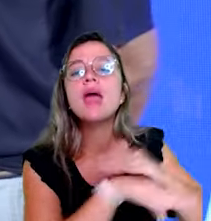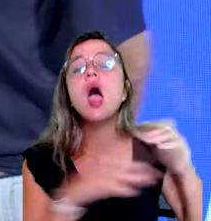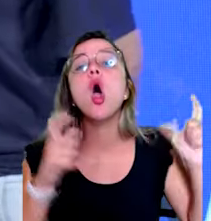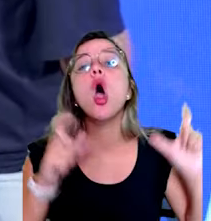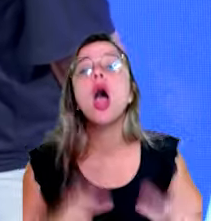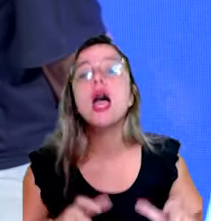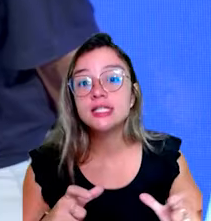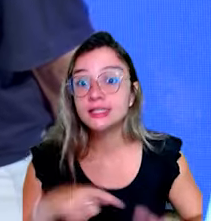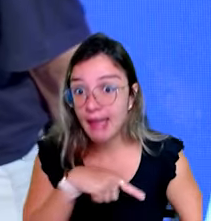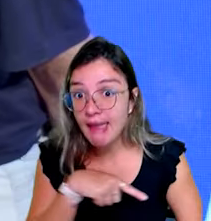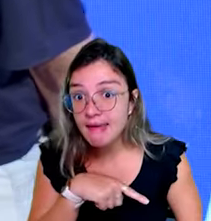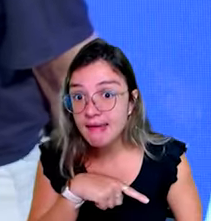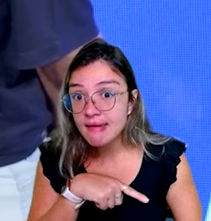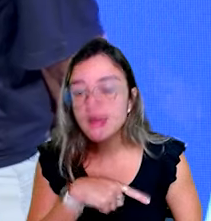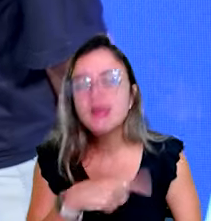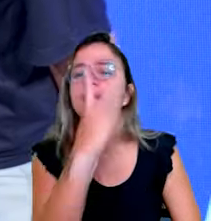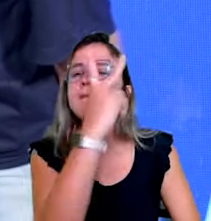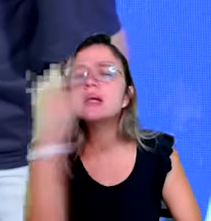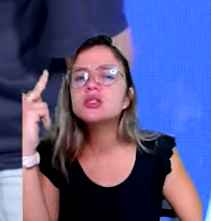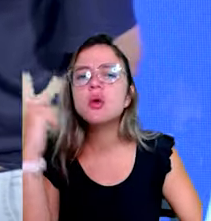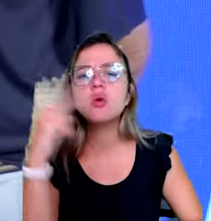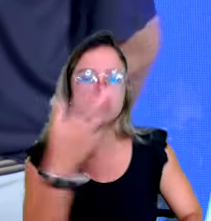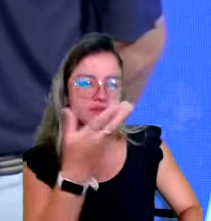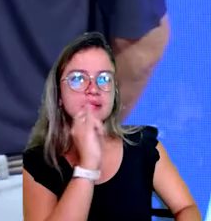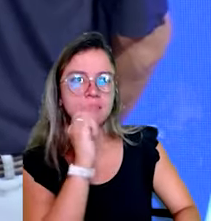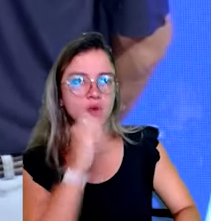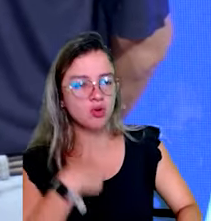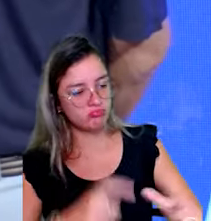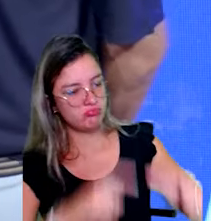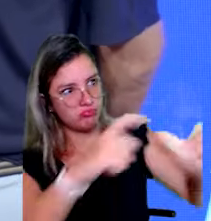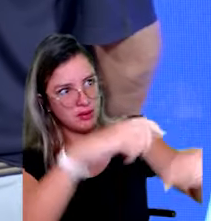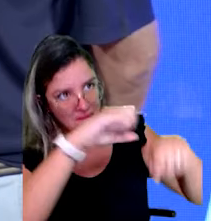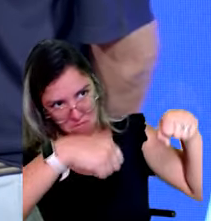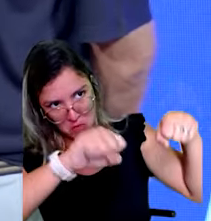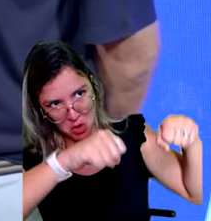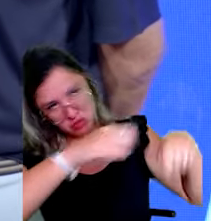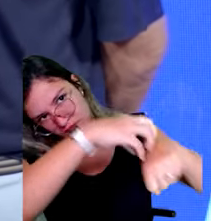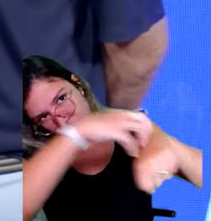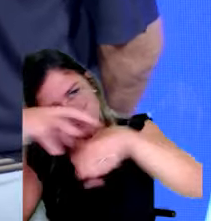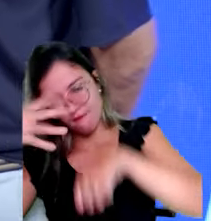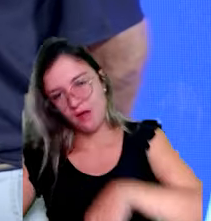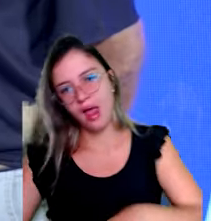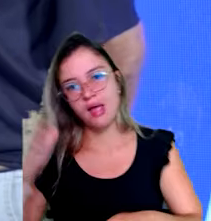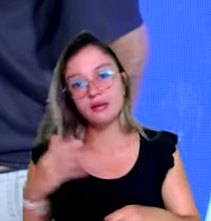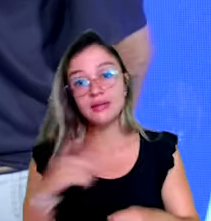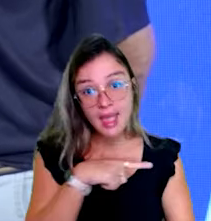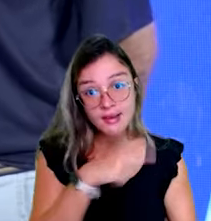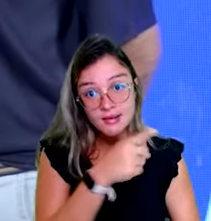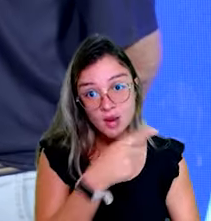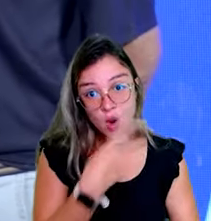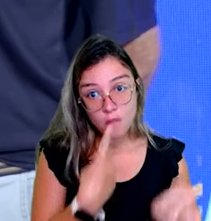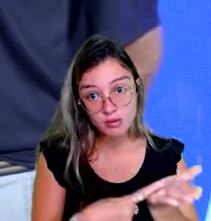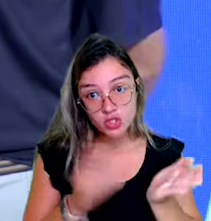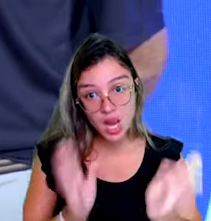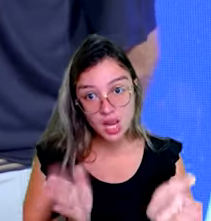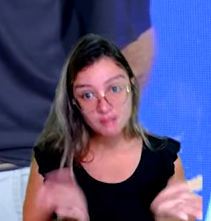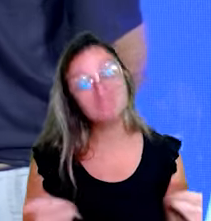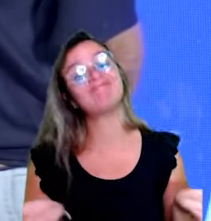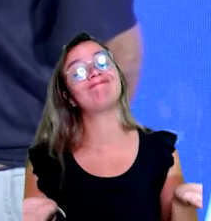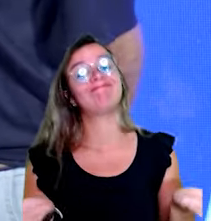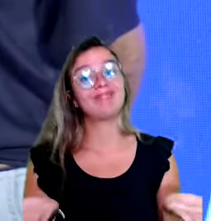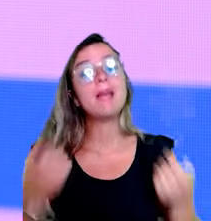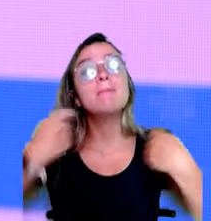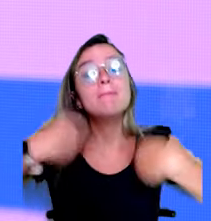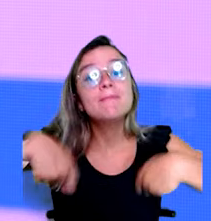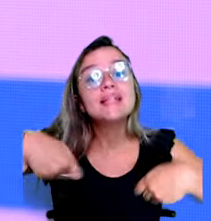quem entregue para mim esse alimento. Então, o planejamento, ele é muito importante e ele te dá